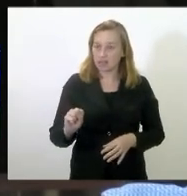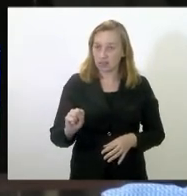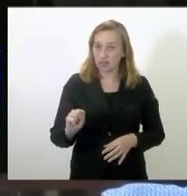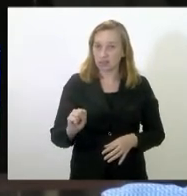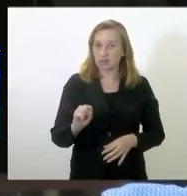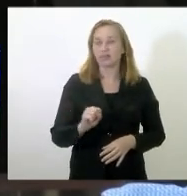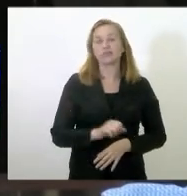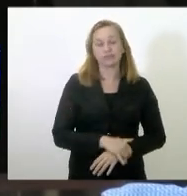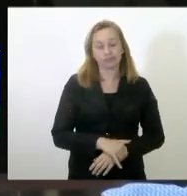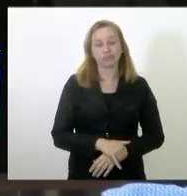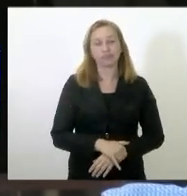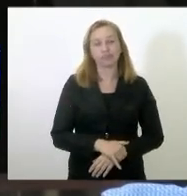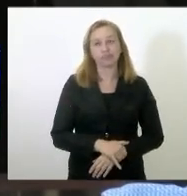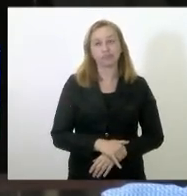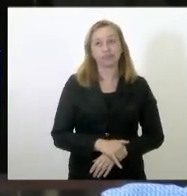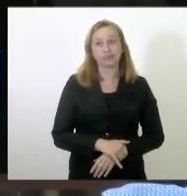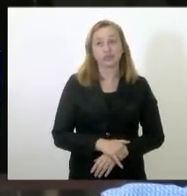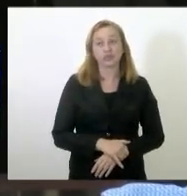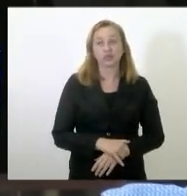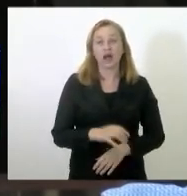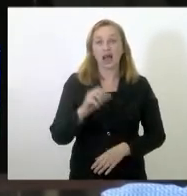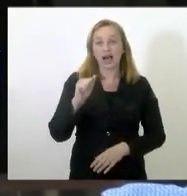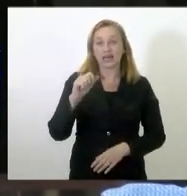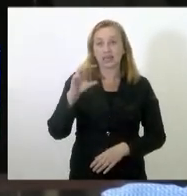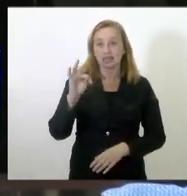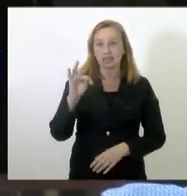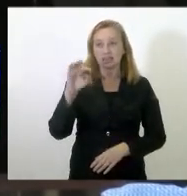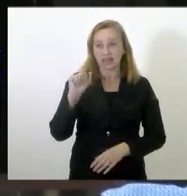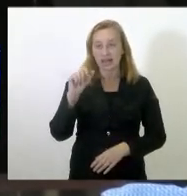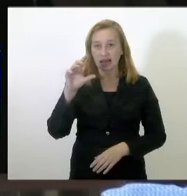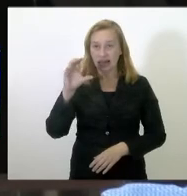incide. O atacadista